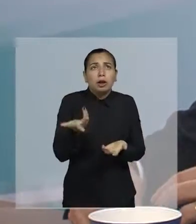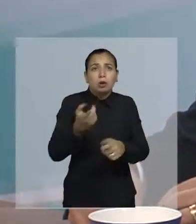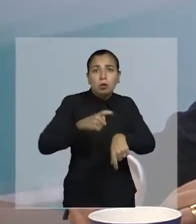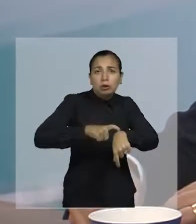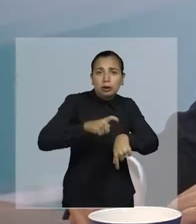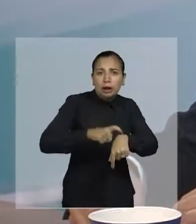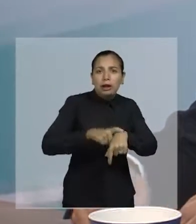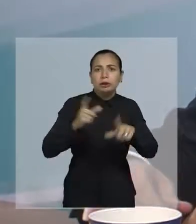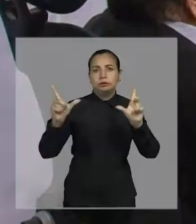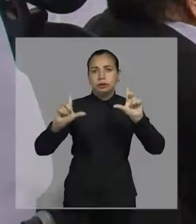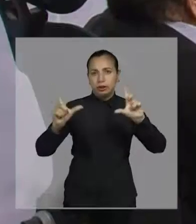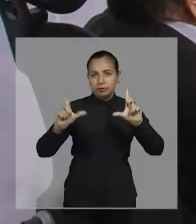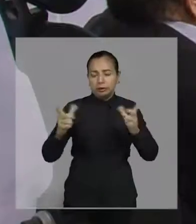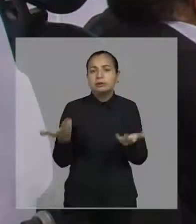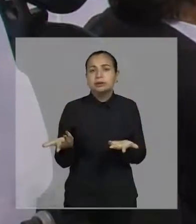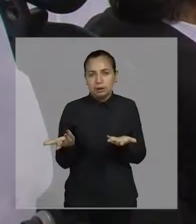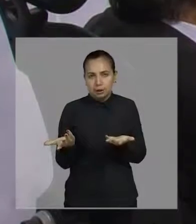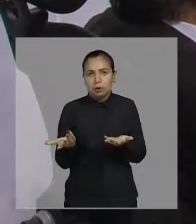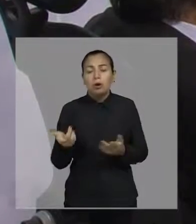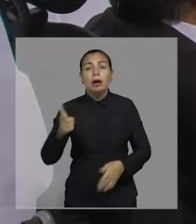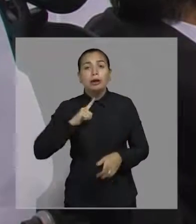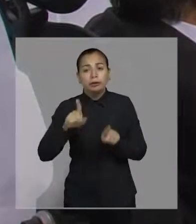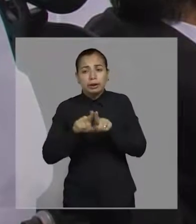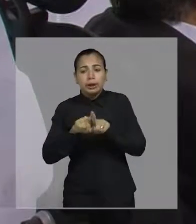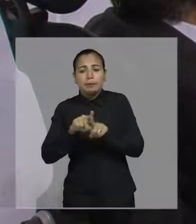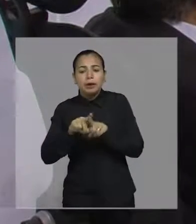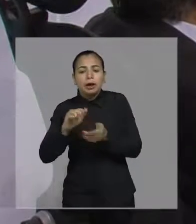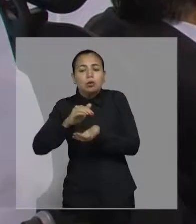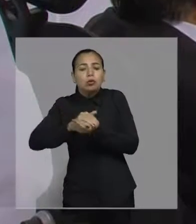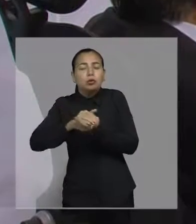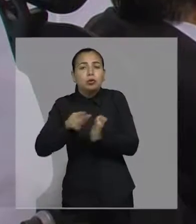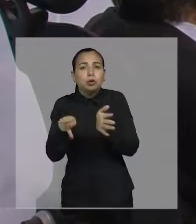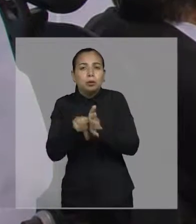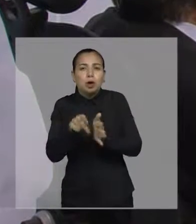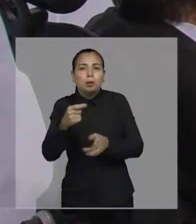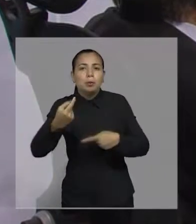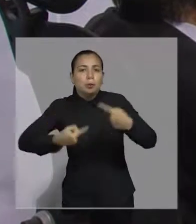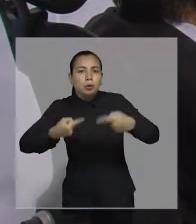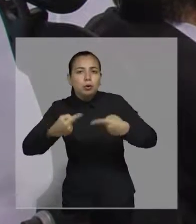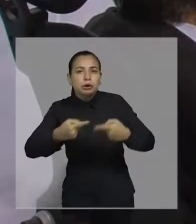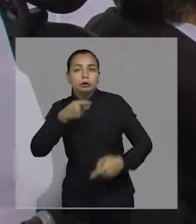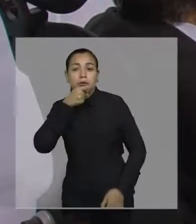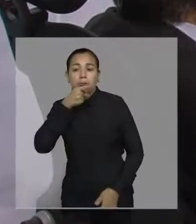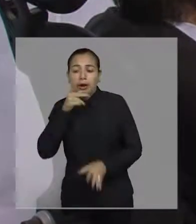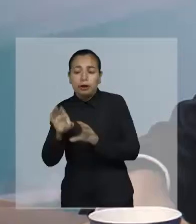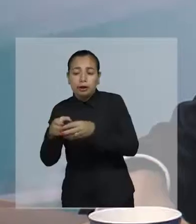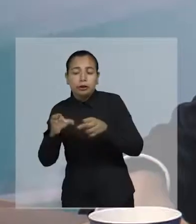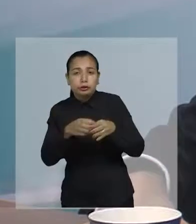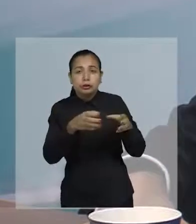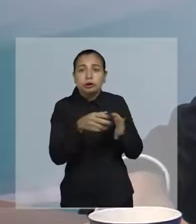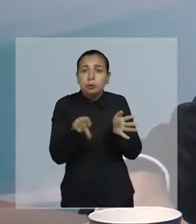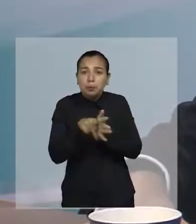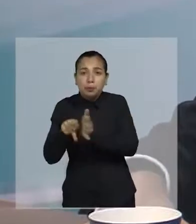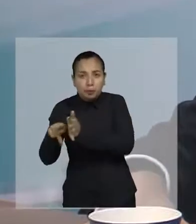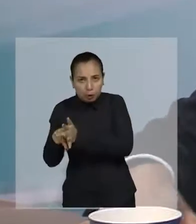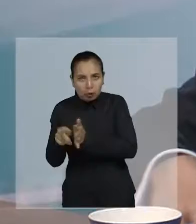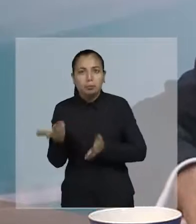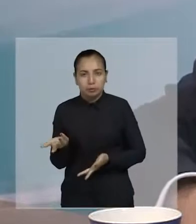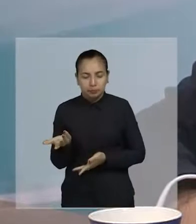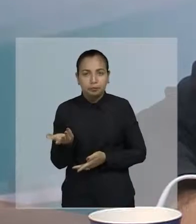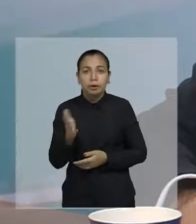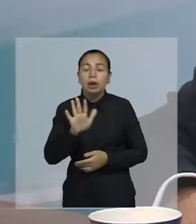Então, de fundo partidário. Fundo partidário, tudo. Então, a estrutura, ela vem sendo pragmática e vem sendo